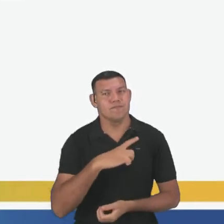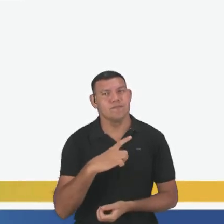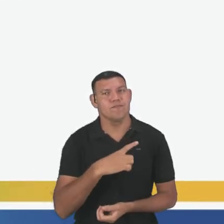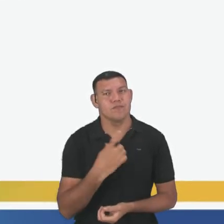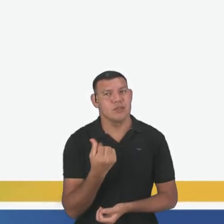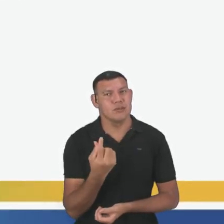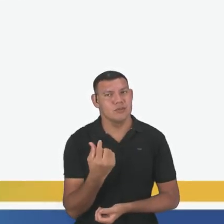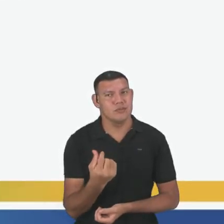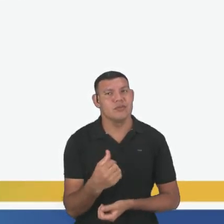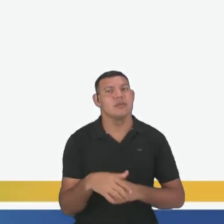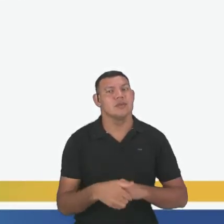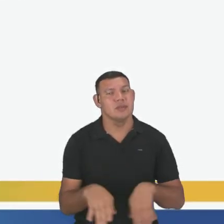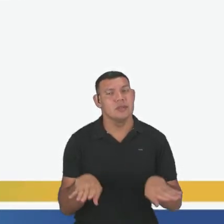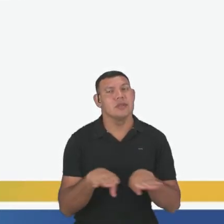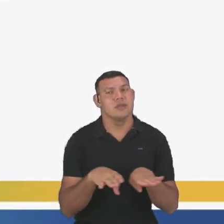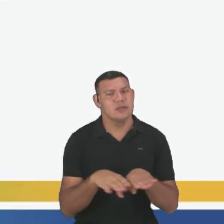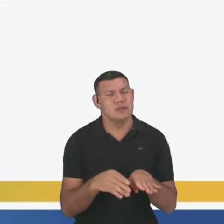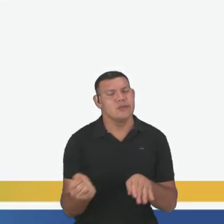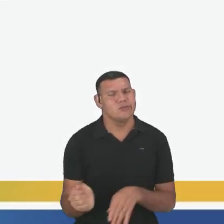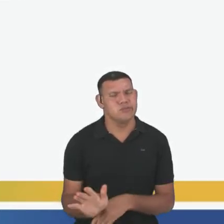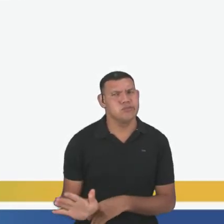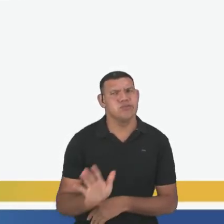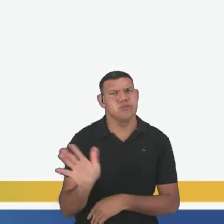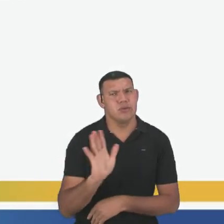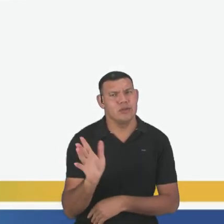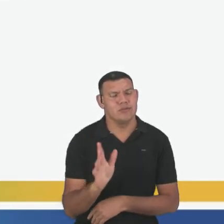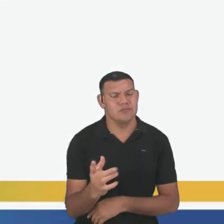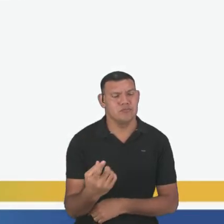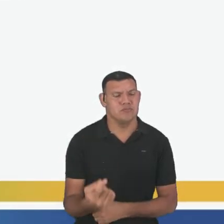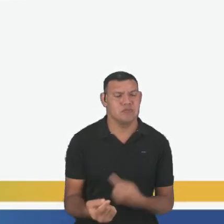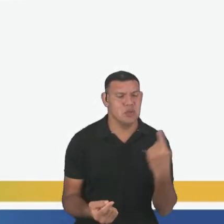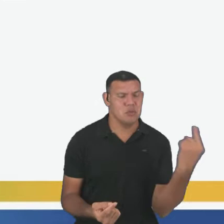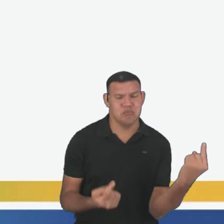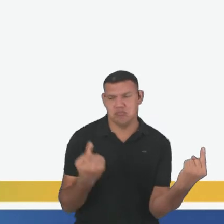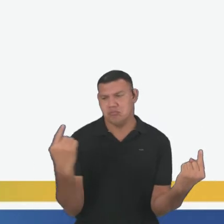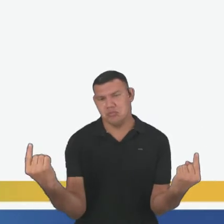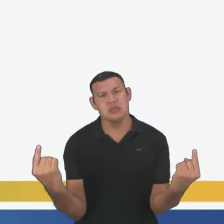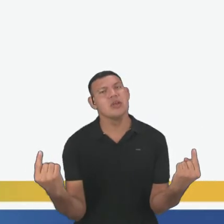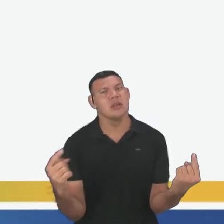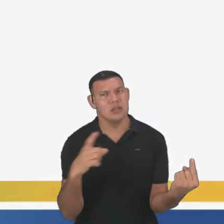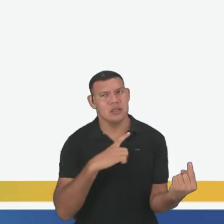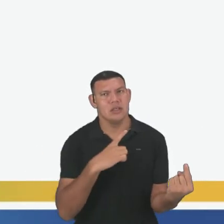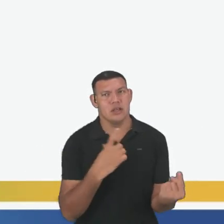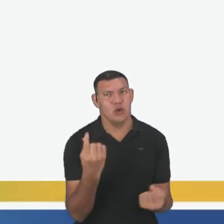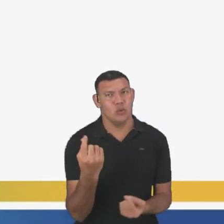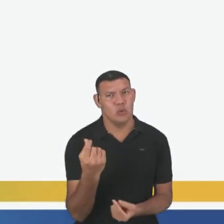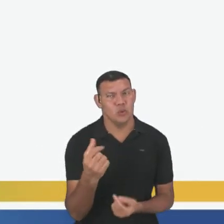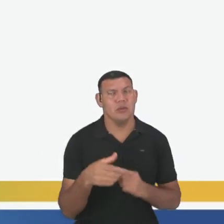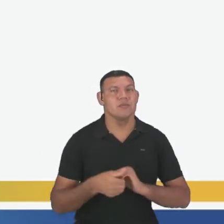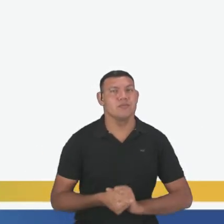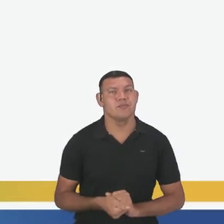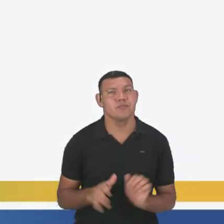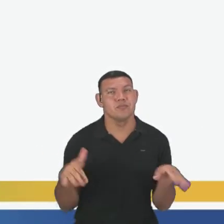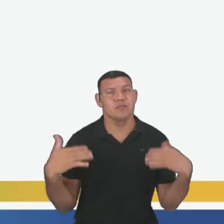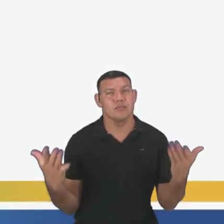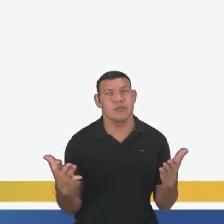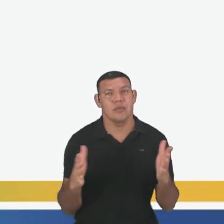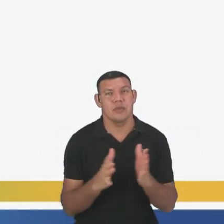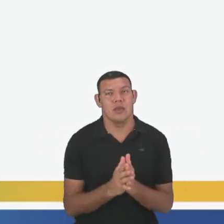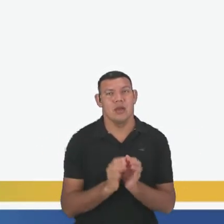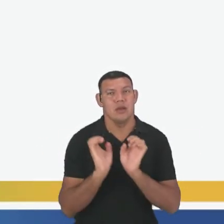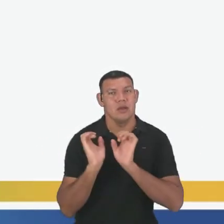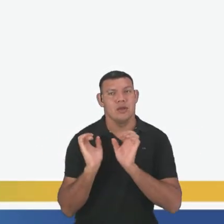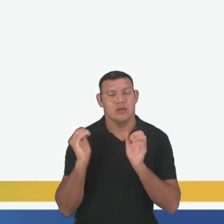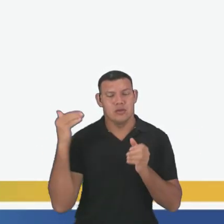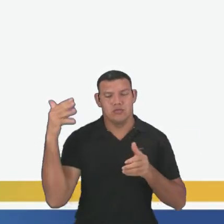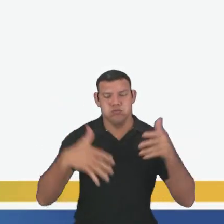que não são nada também baratos. Tanto um como o outro traz seus custos para os países. E aí, os fluxos